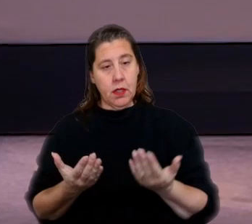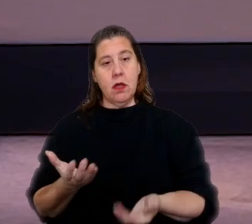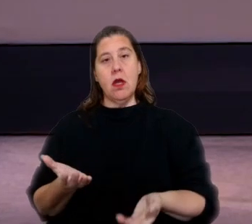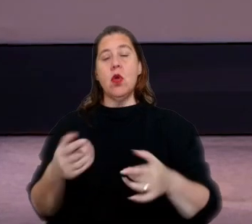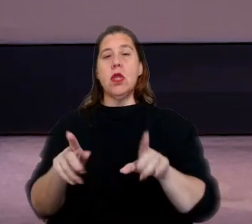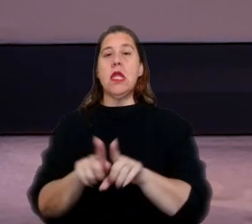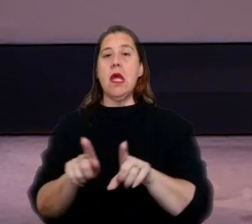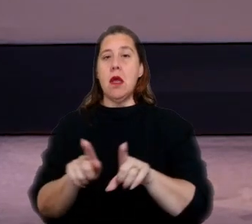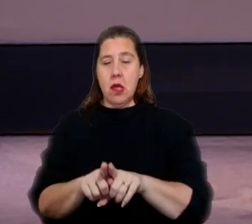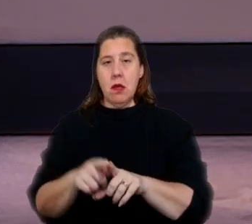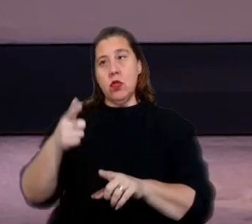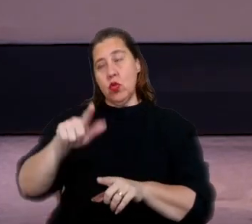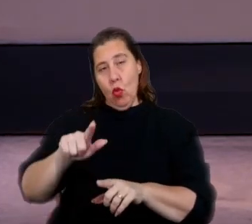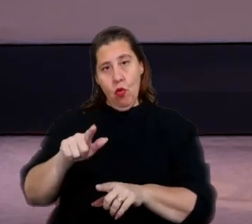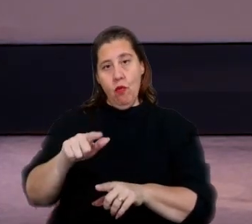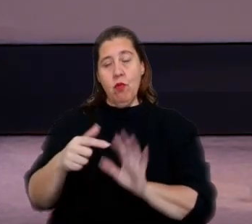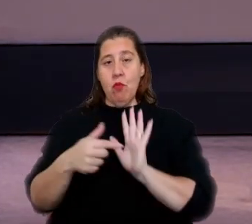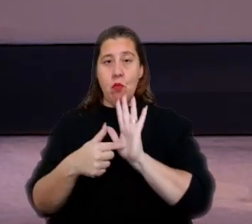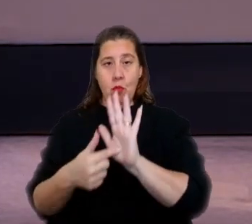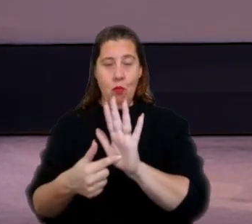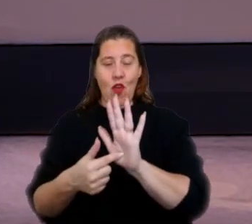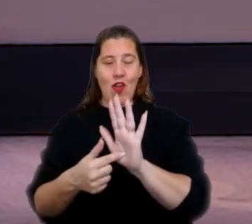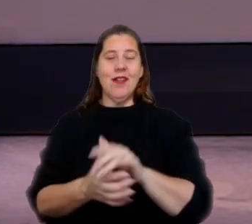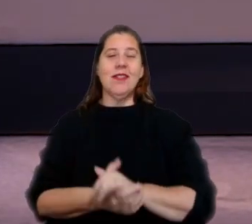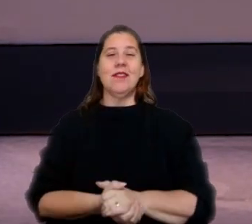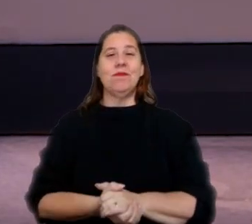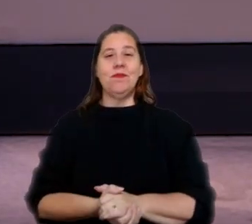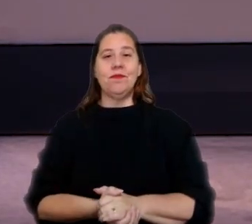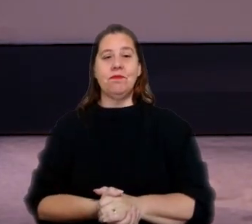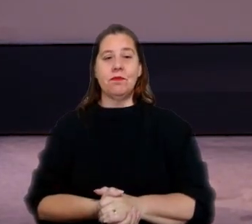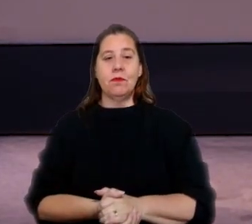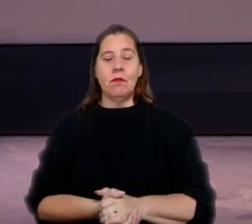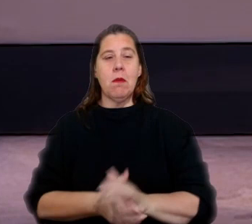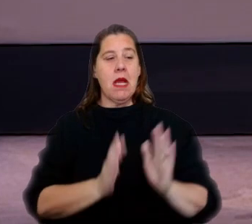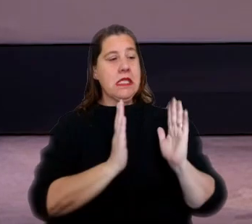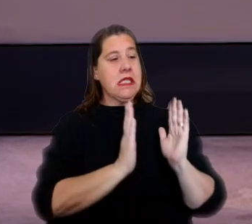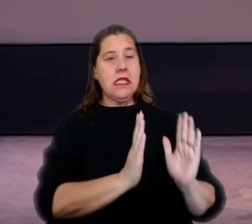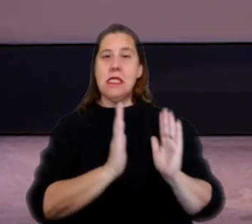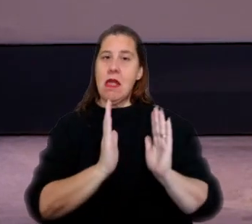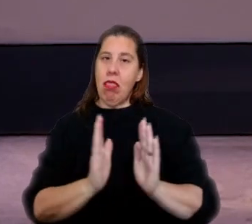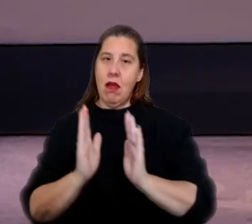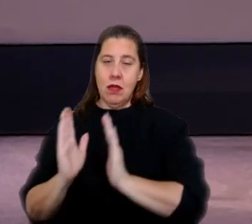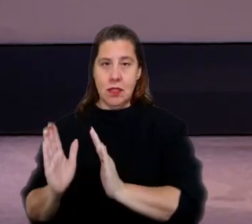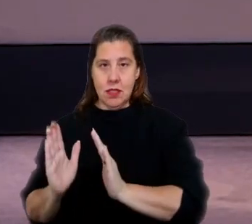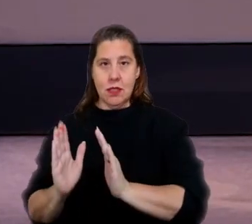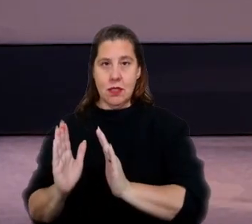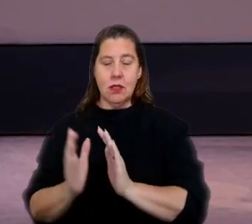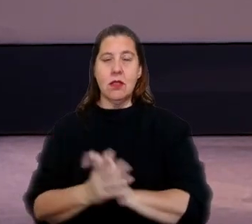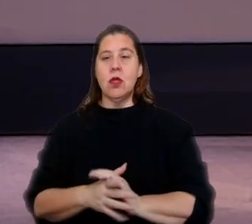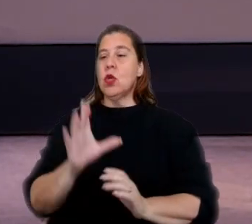Então, eu queria também, outra coisa que eu quero chamar a atenção é para cenas do